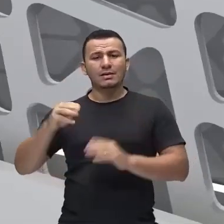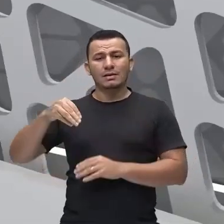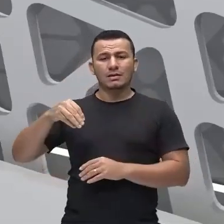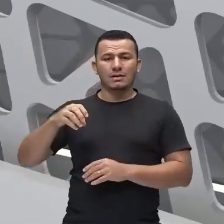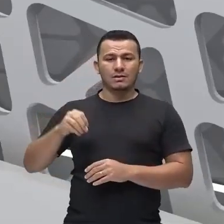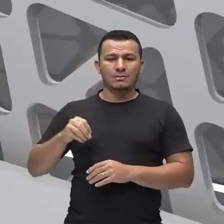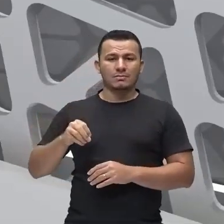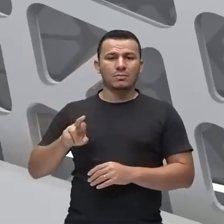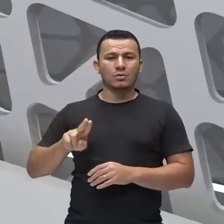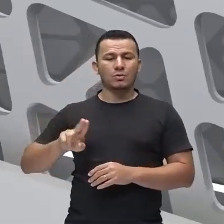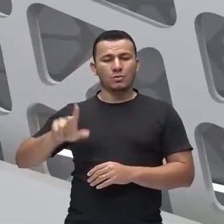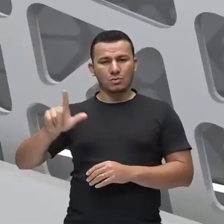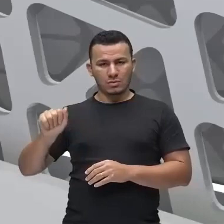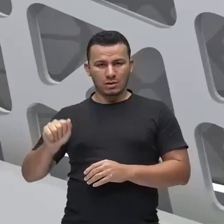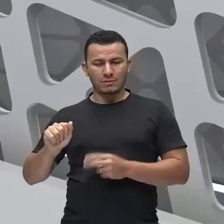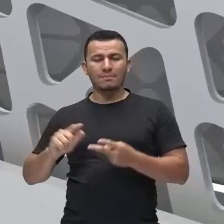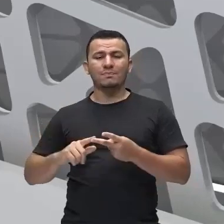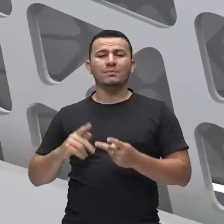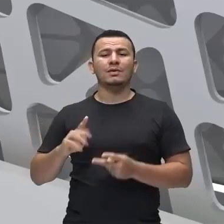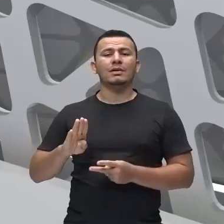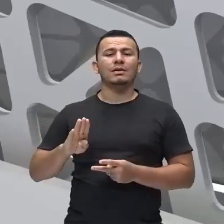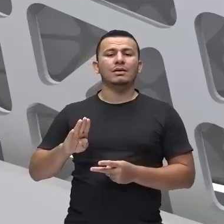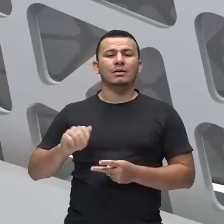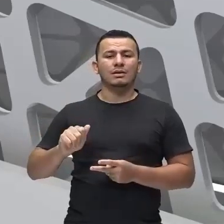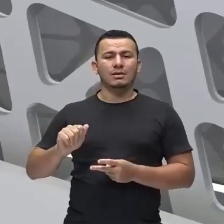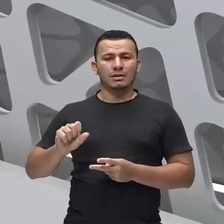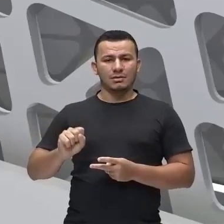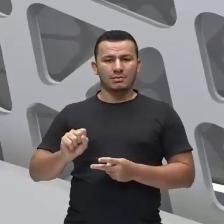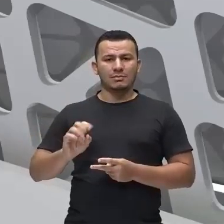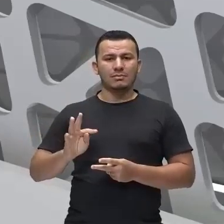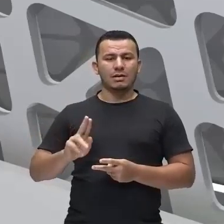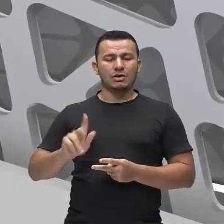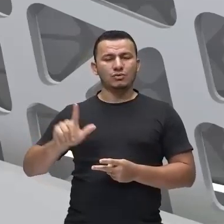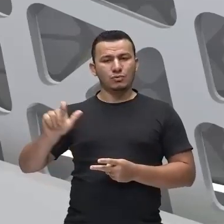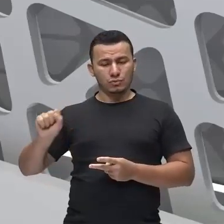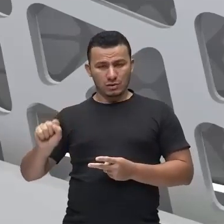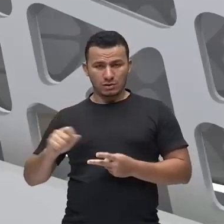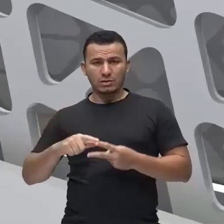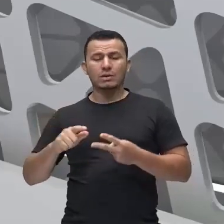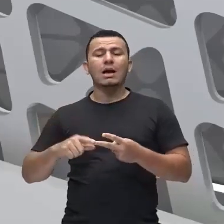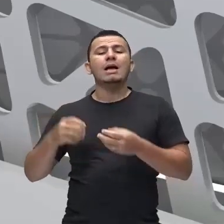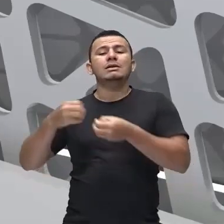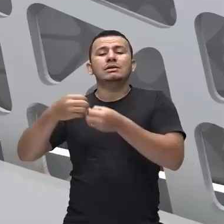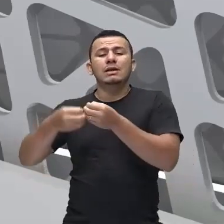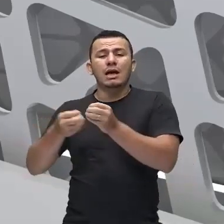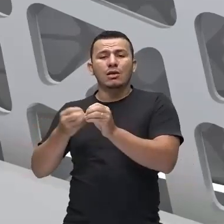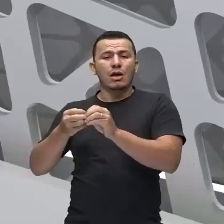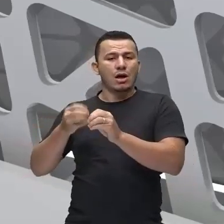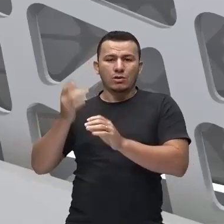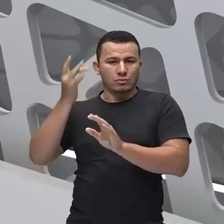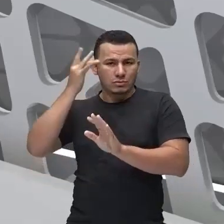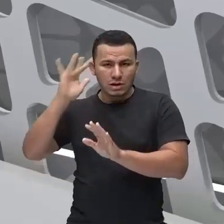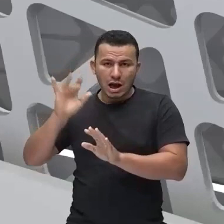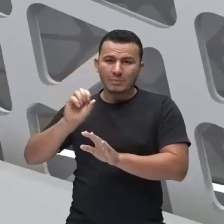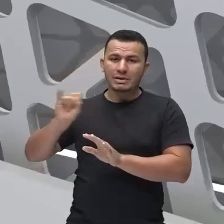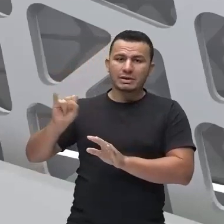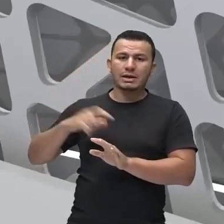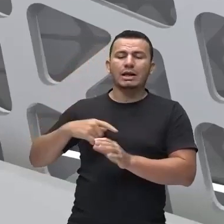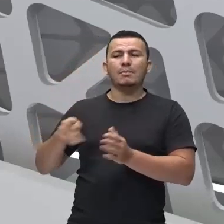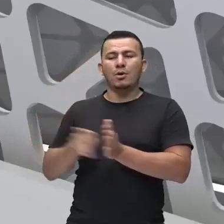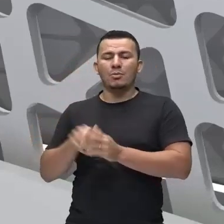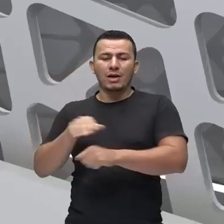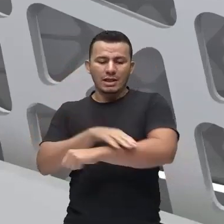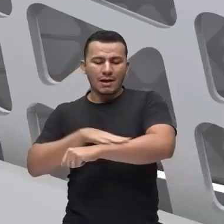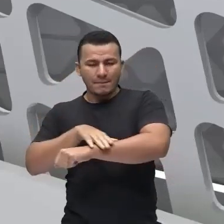de blástula, as células, elas ainda não sabem o que elas serão. Se elas serão células da pele,